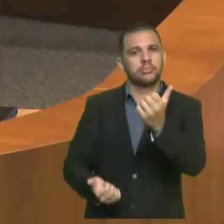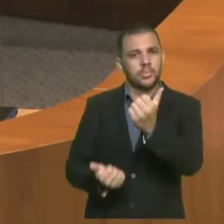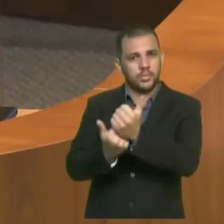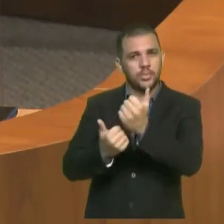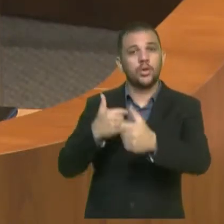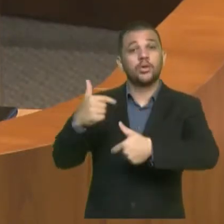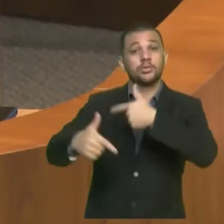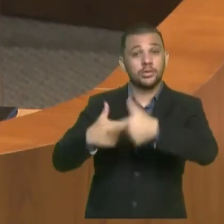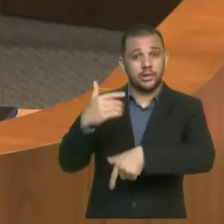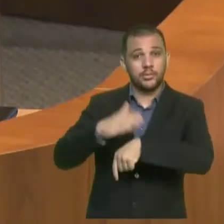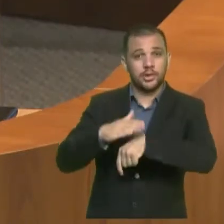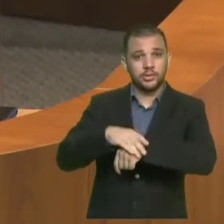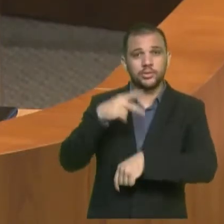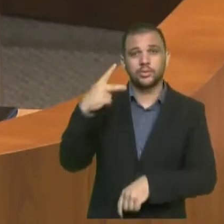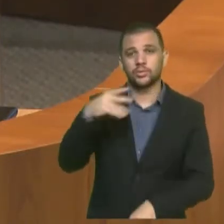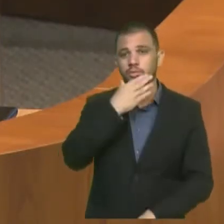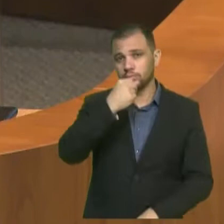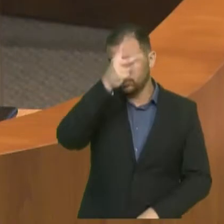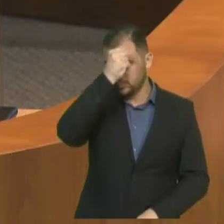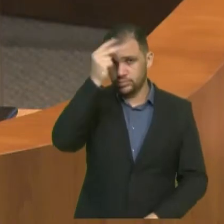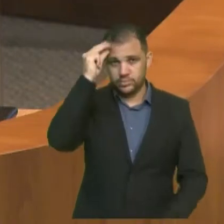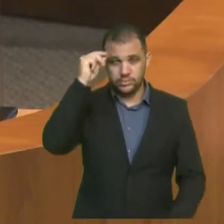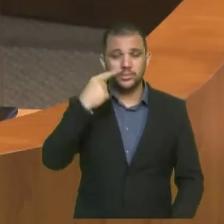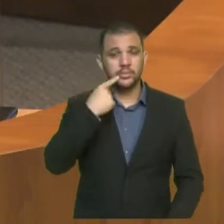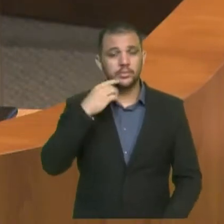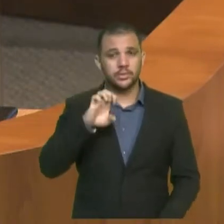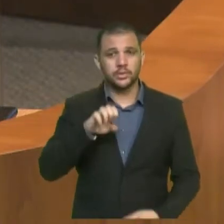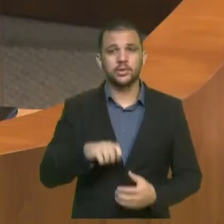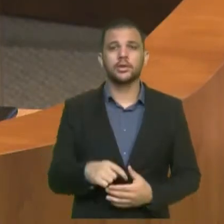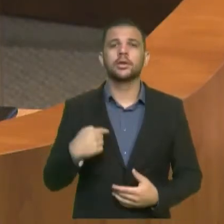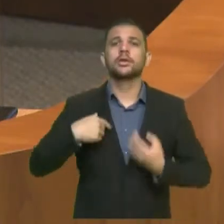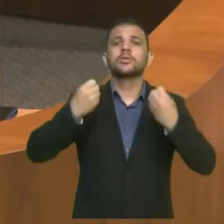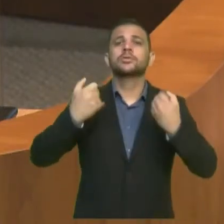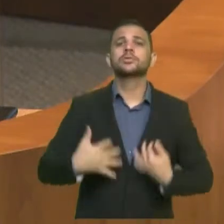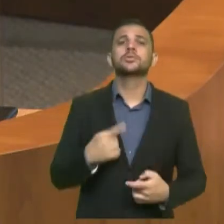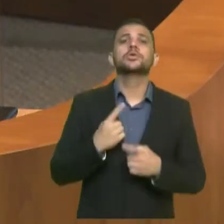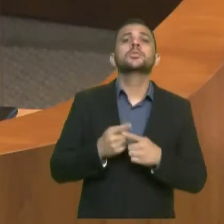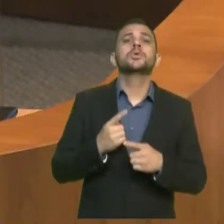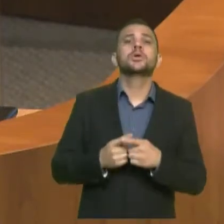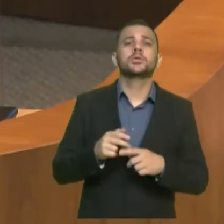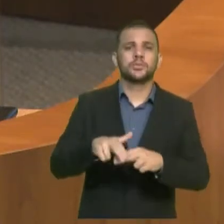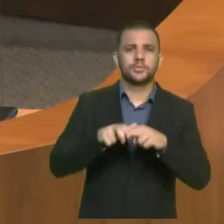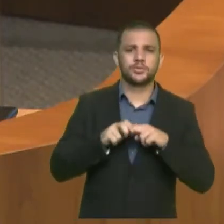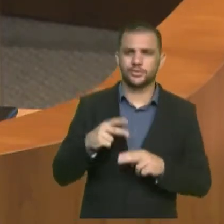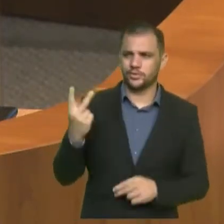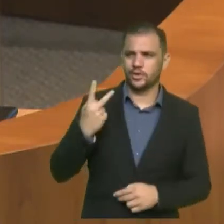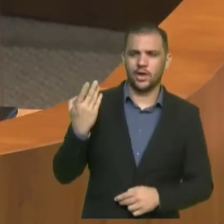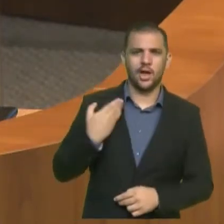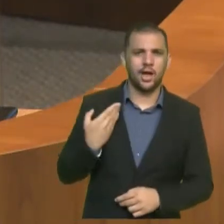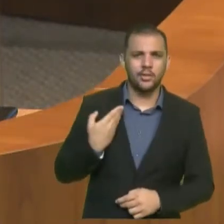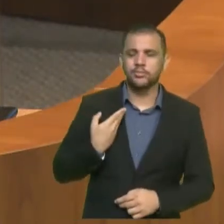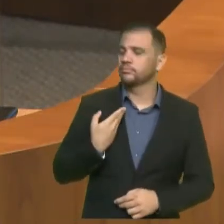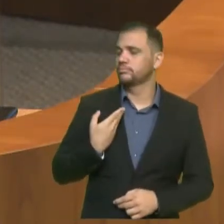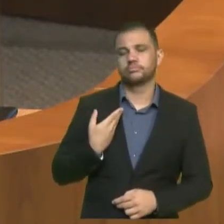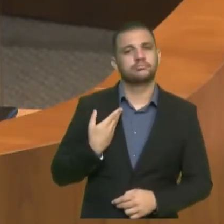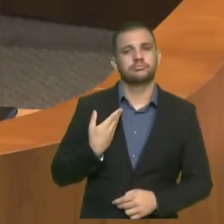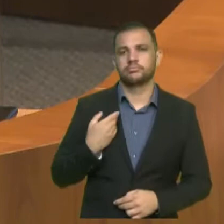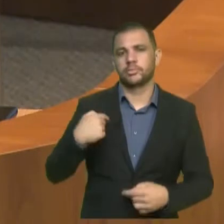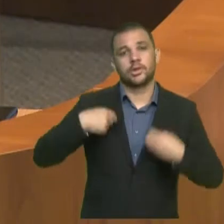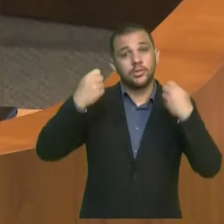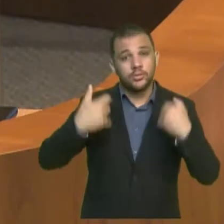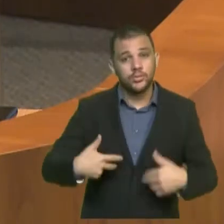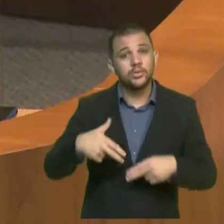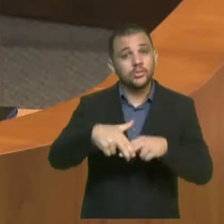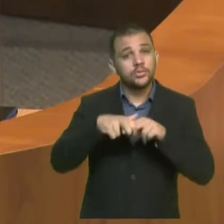pela amizade que tenho por ele, mas digo isso como, como uma forma de reconhecer, não só por